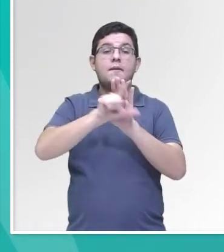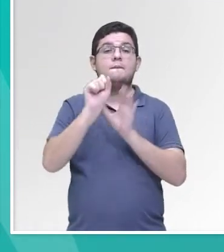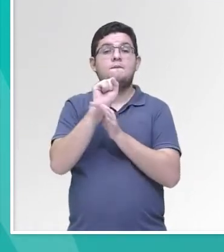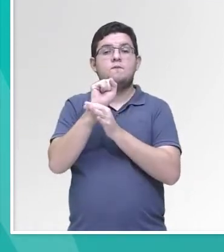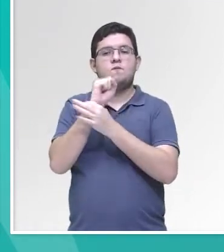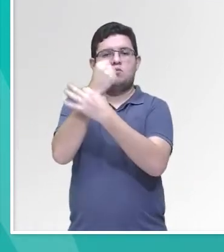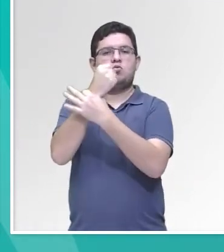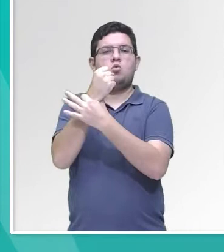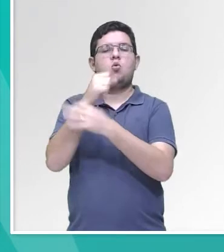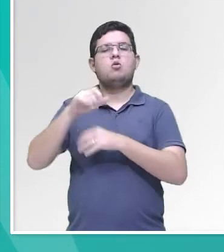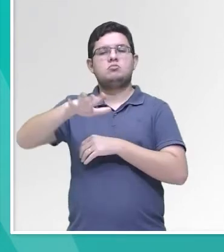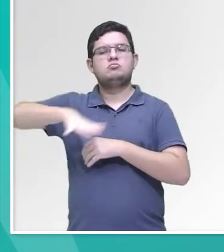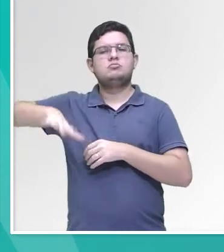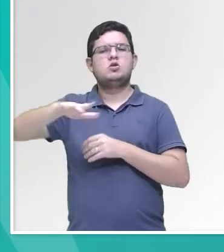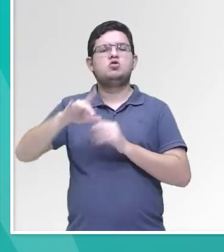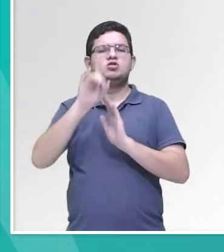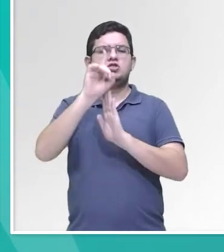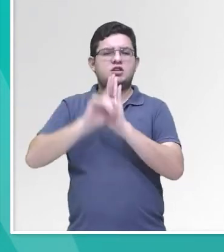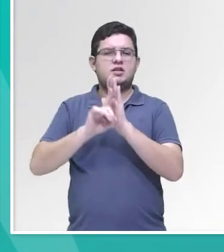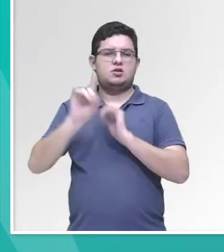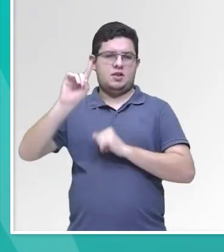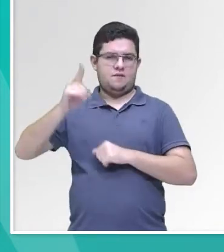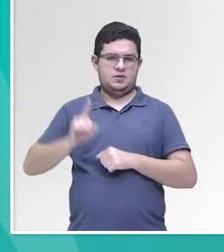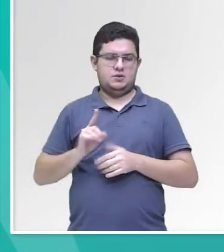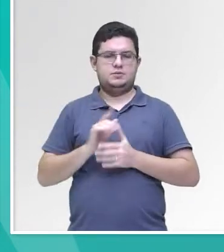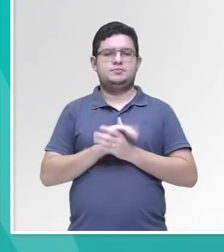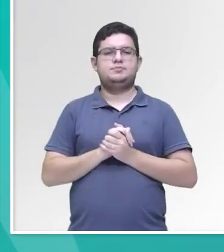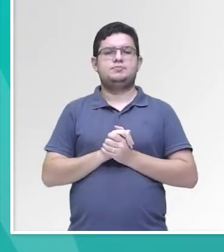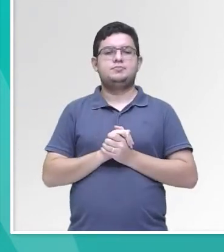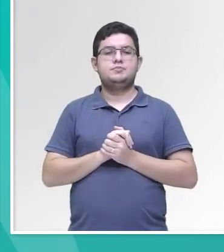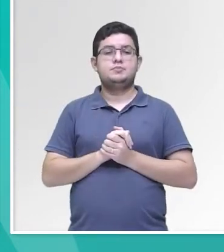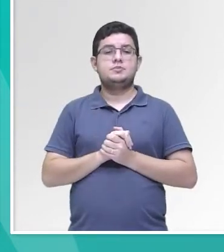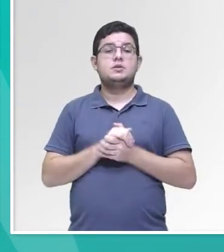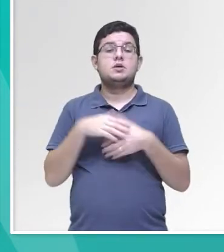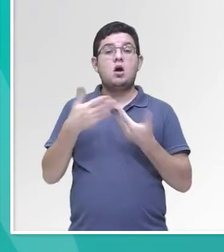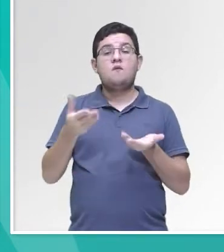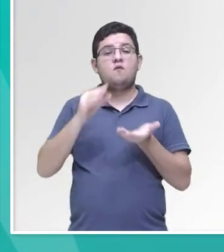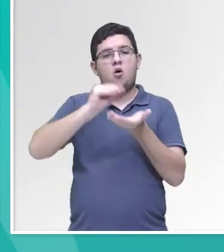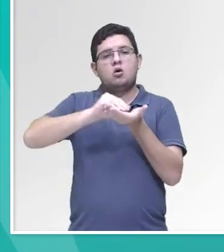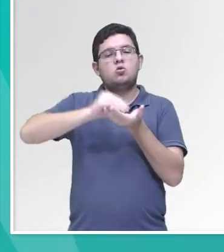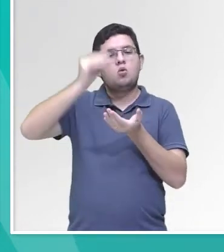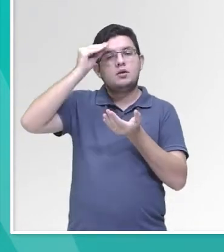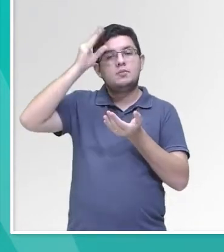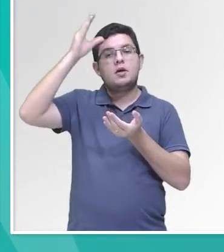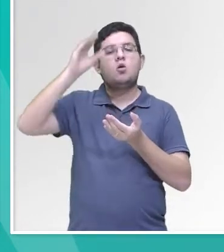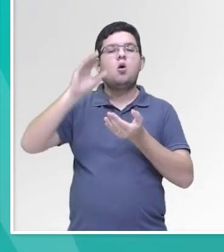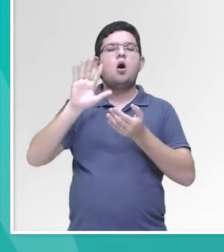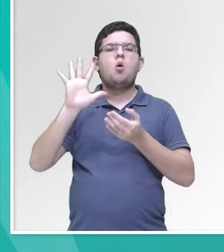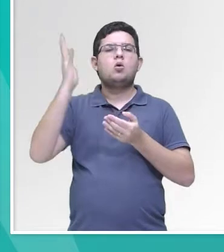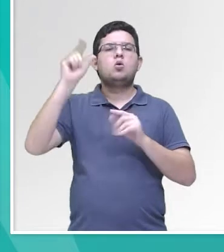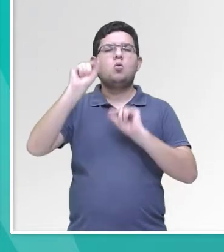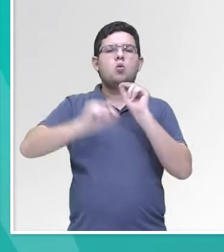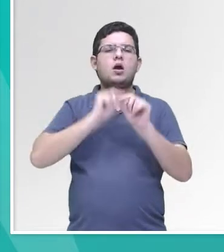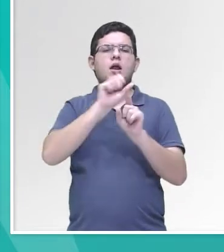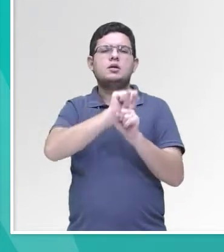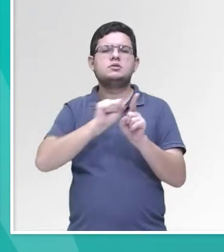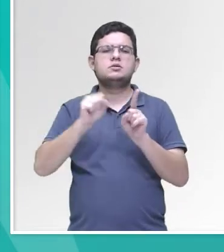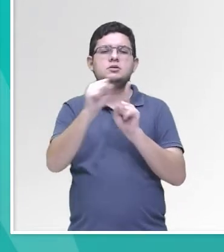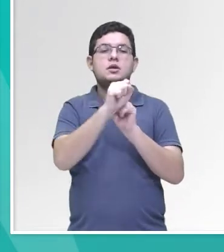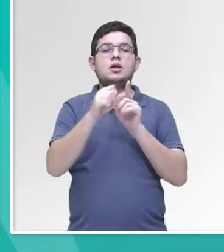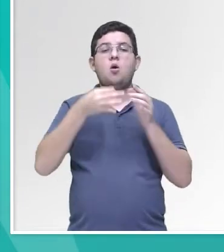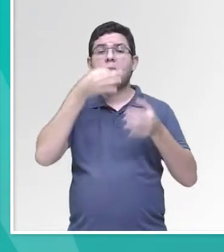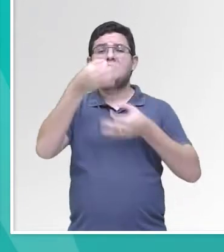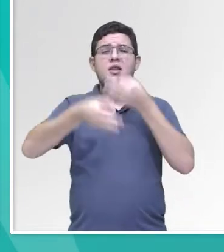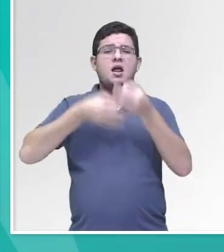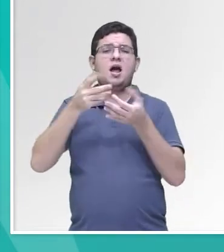que gera uma letargia social nesse aspecto. Esse desconhecimento produz na sociedade concepções errôneas a respeito